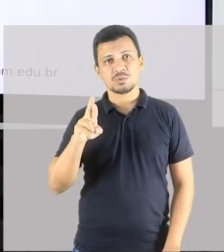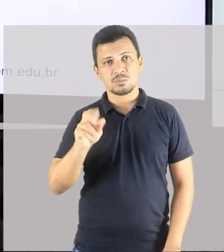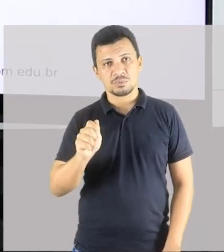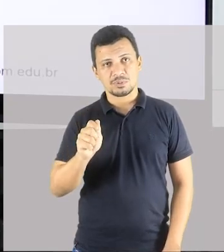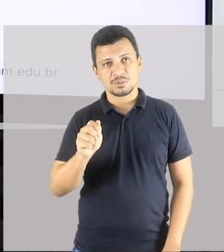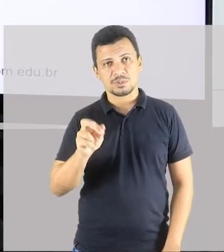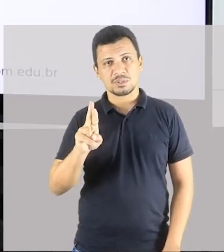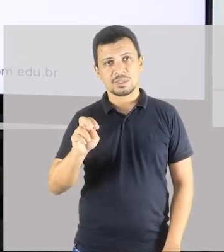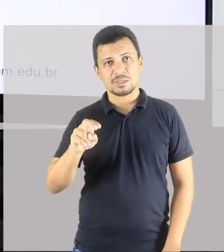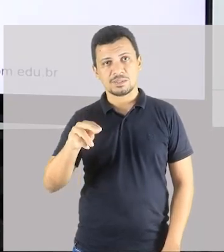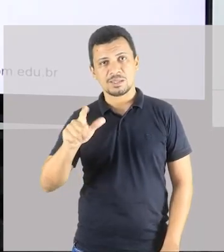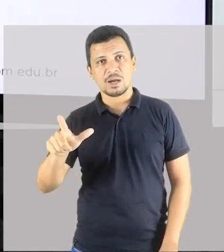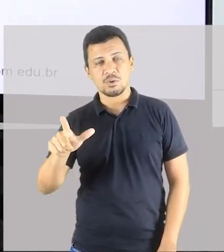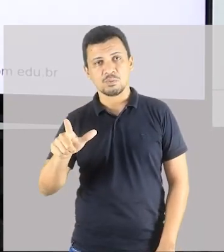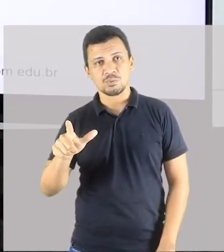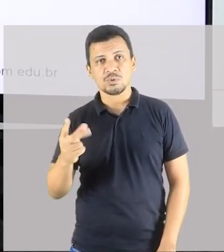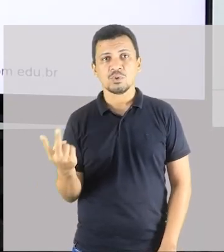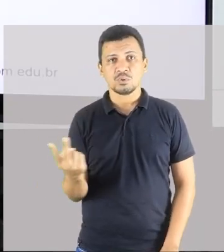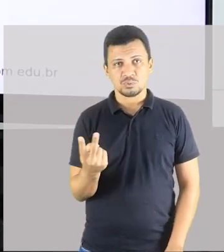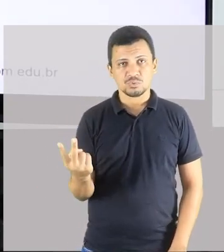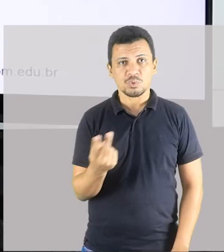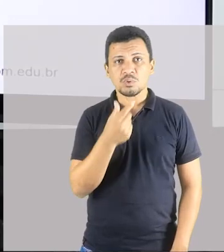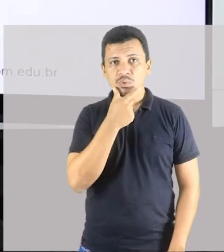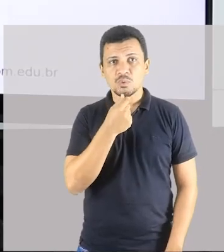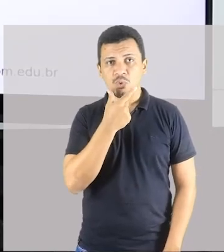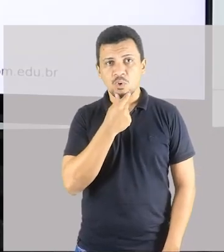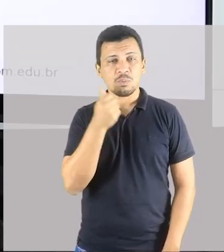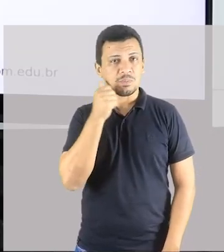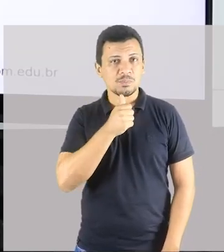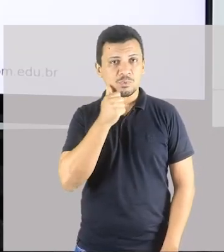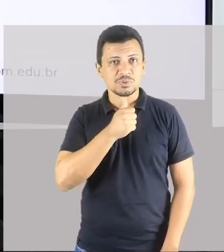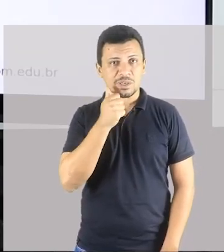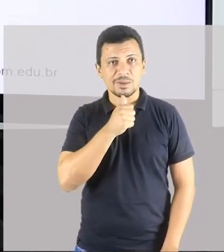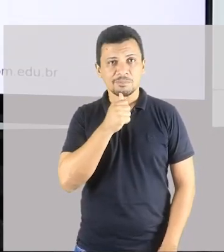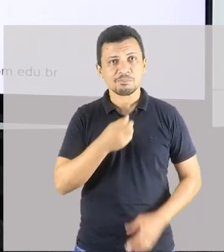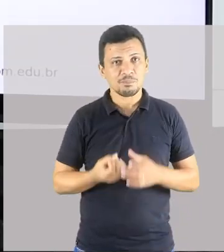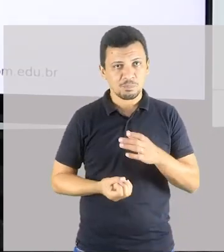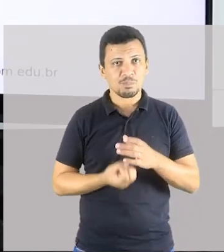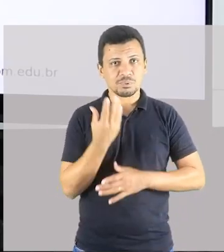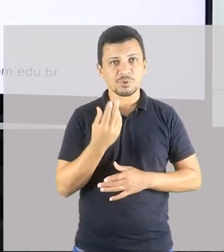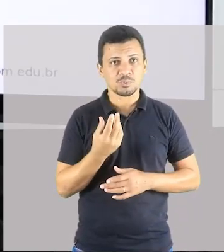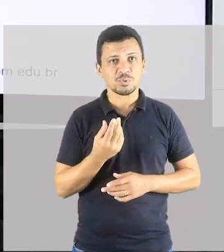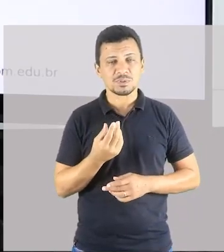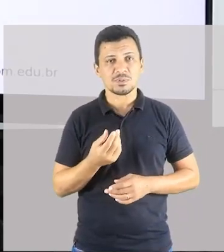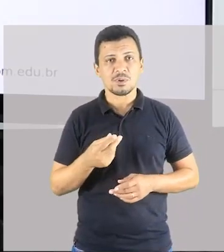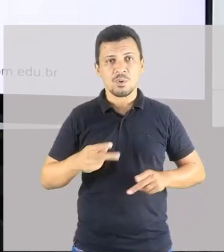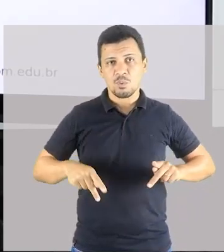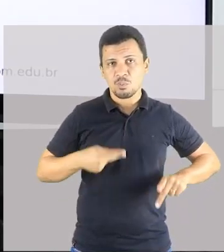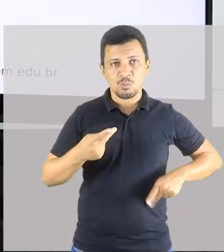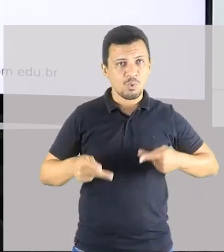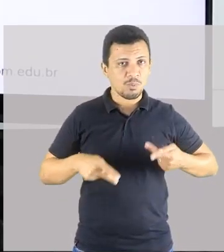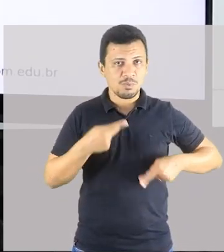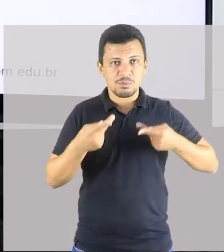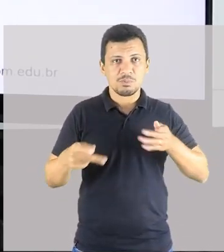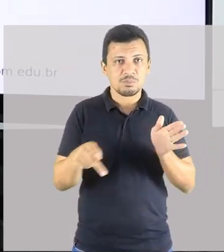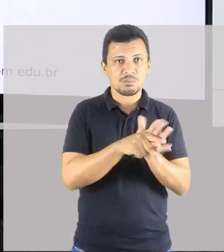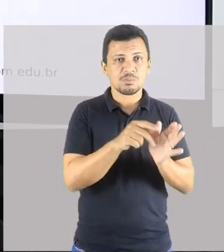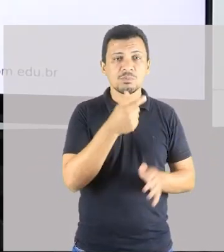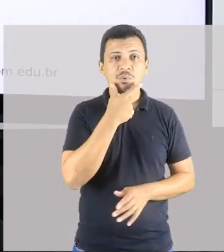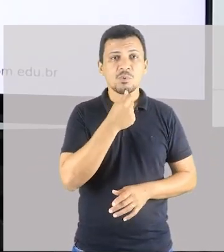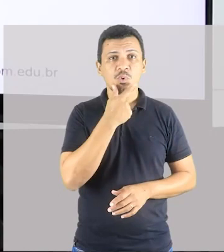mulher. Então, os dois produzem testosterona, só que a mulher ela produz numa quantidade menor. O homem,